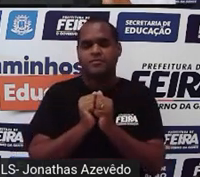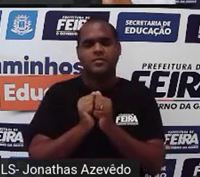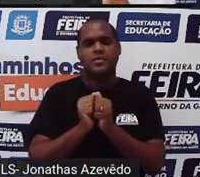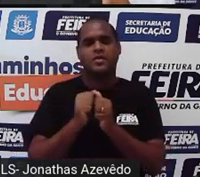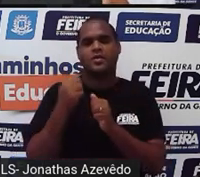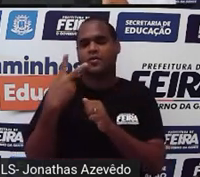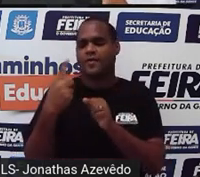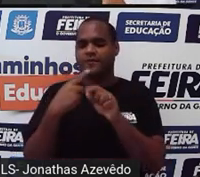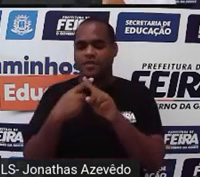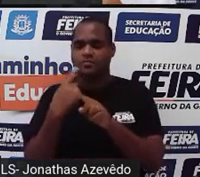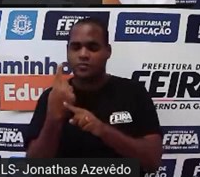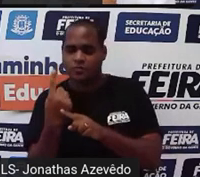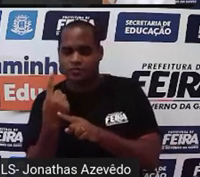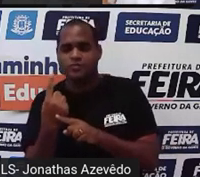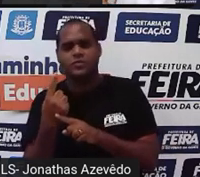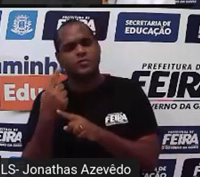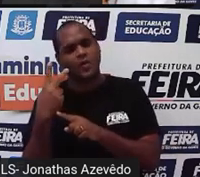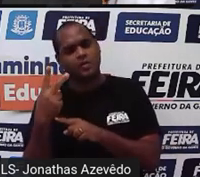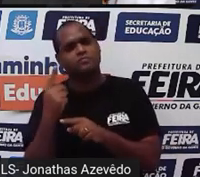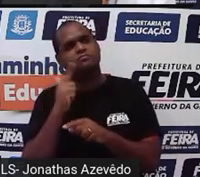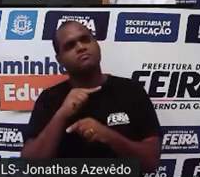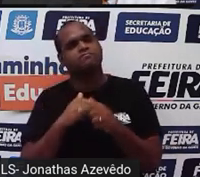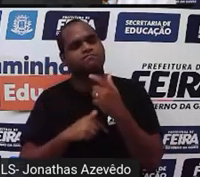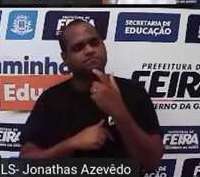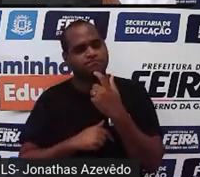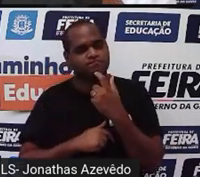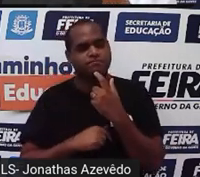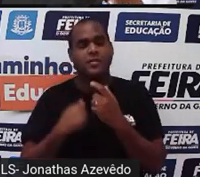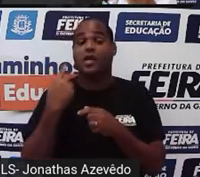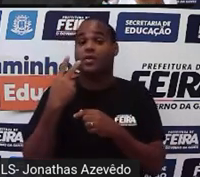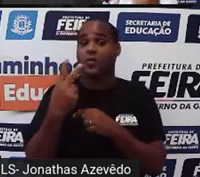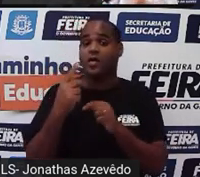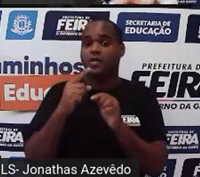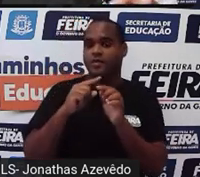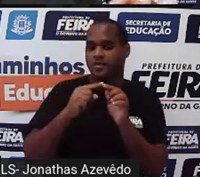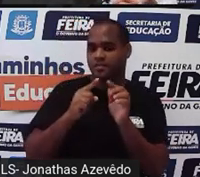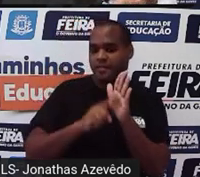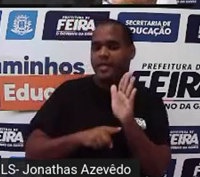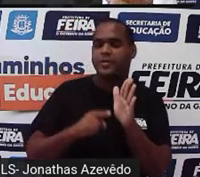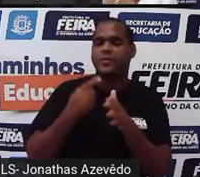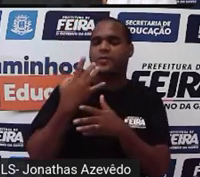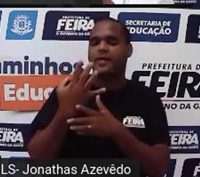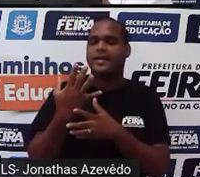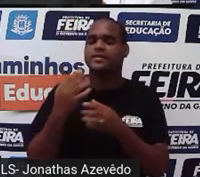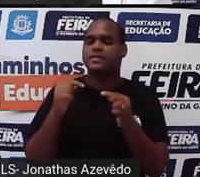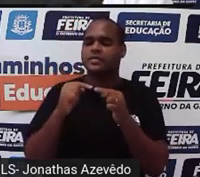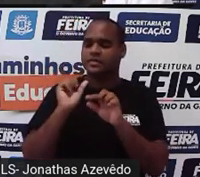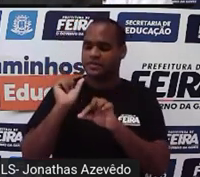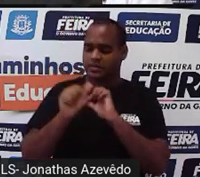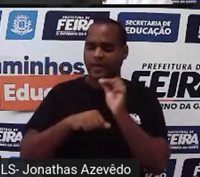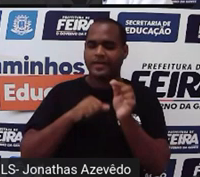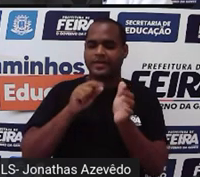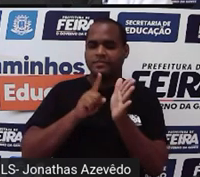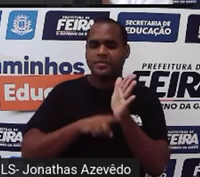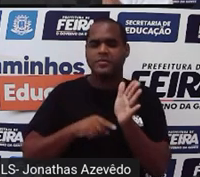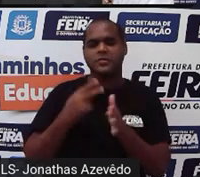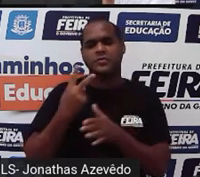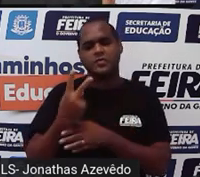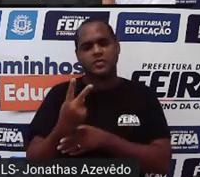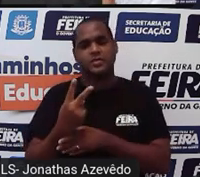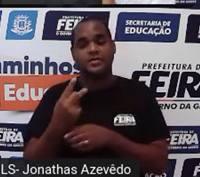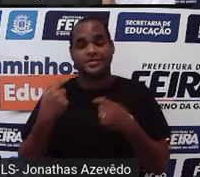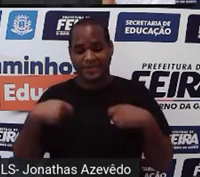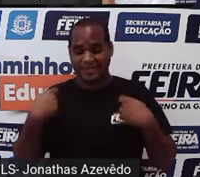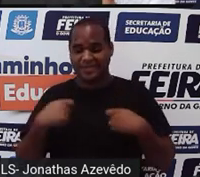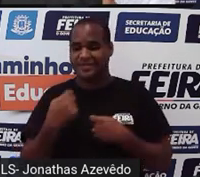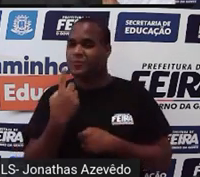2 x 1 22 - 4 da menos dois e